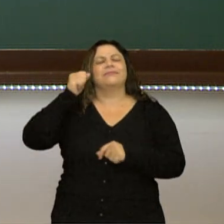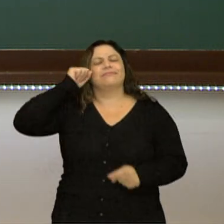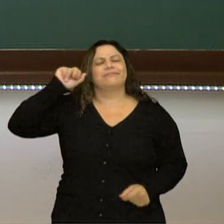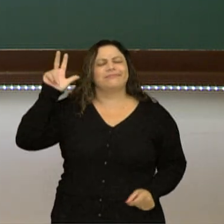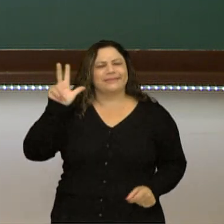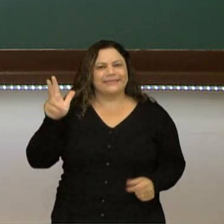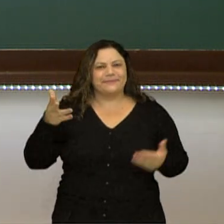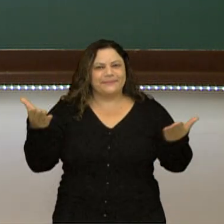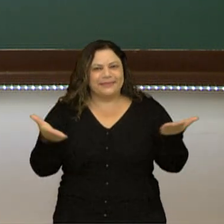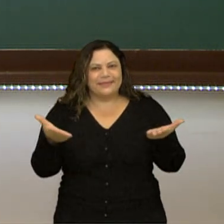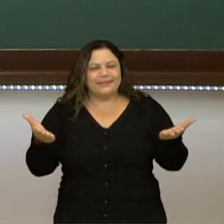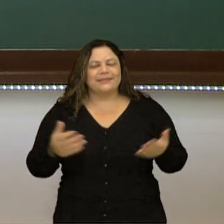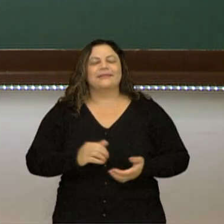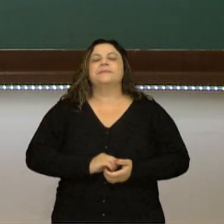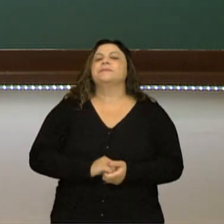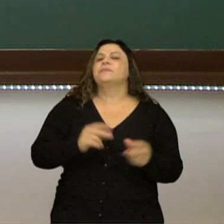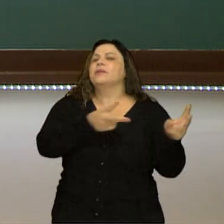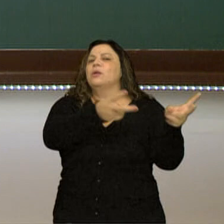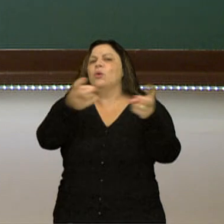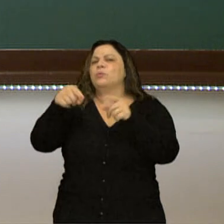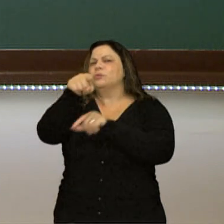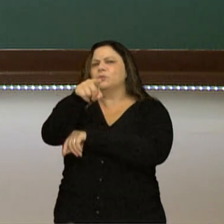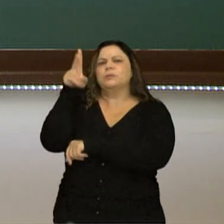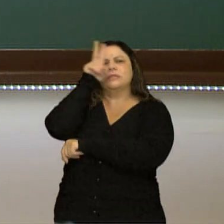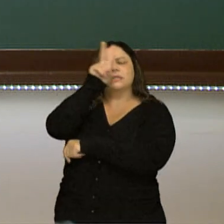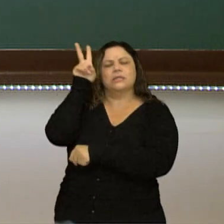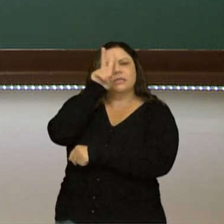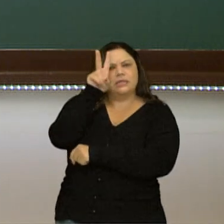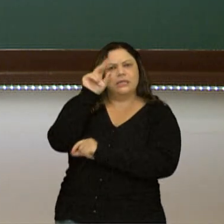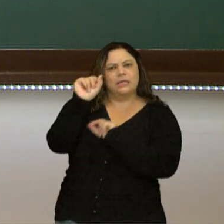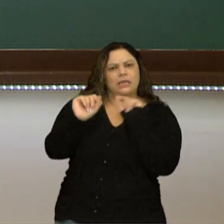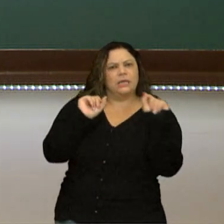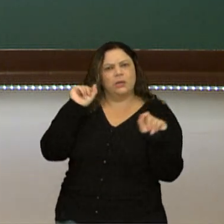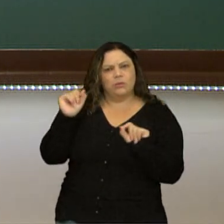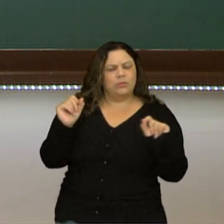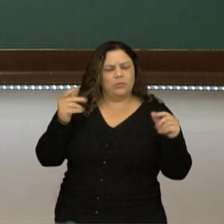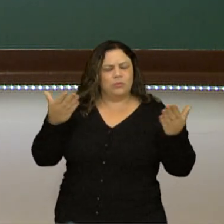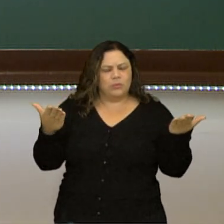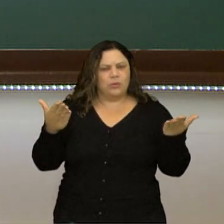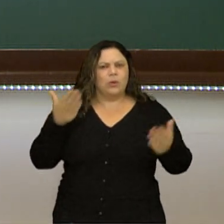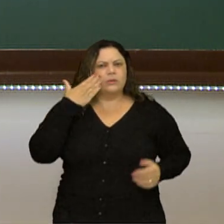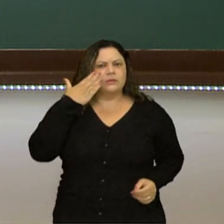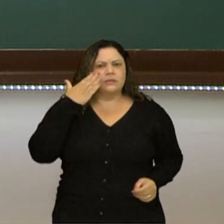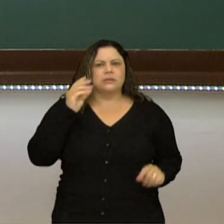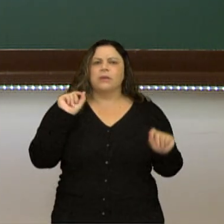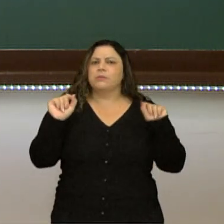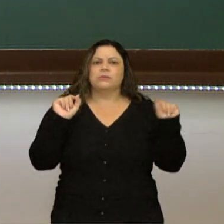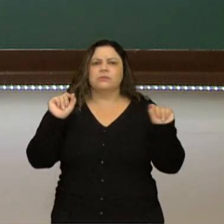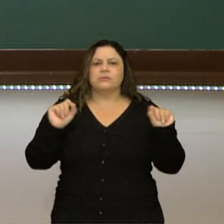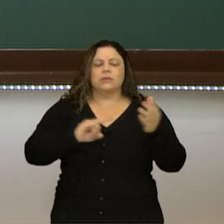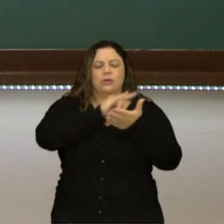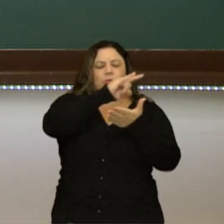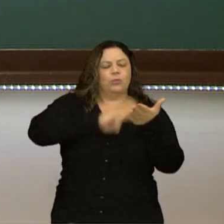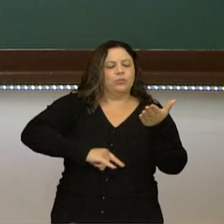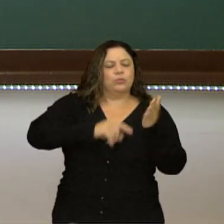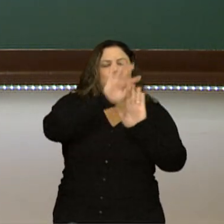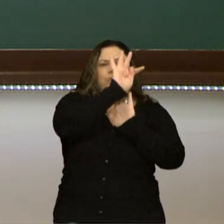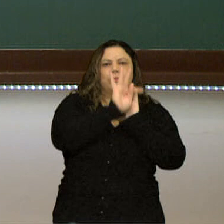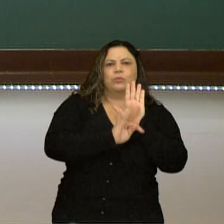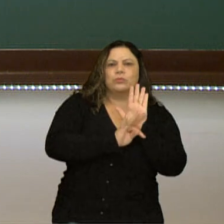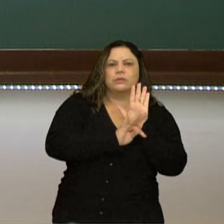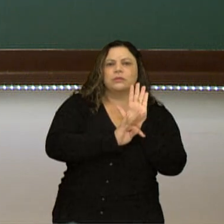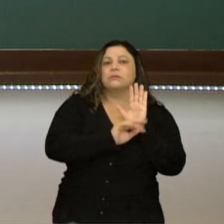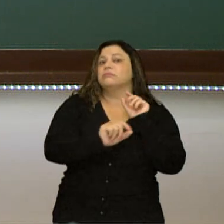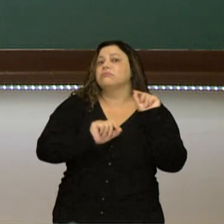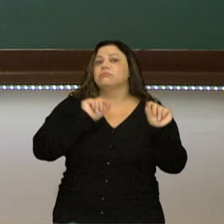né? Vamos observar então, você lembrou? Sabe qual é então esse documento, qual é esse texto, qual é